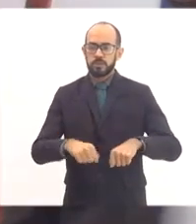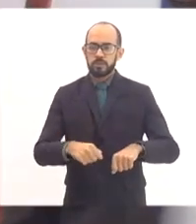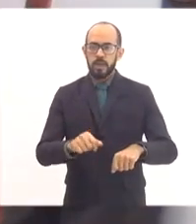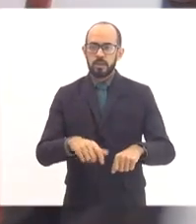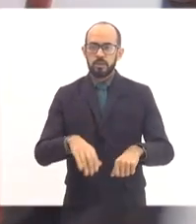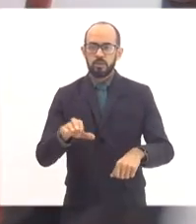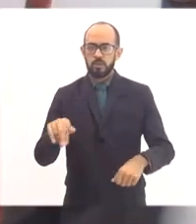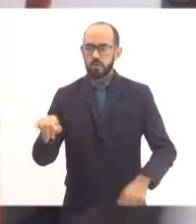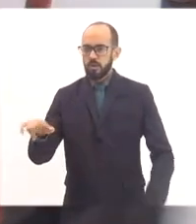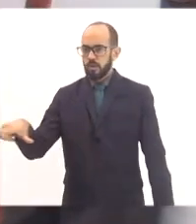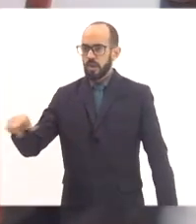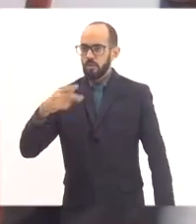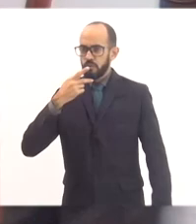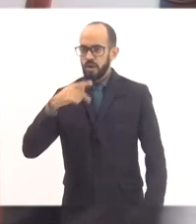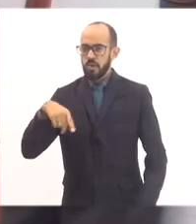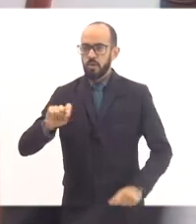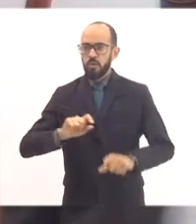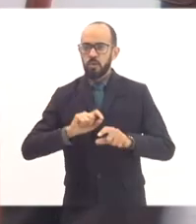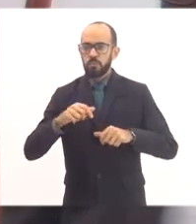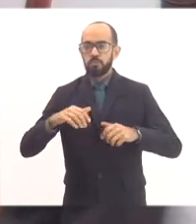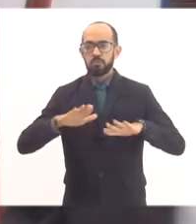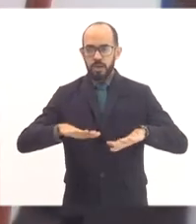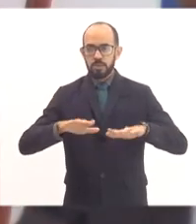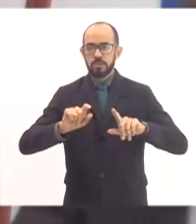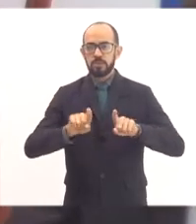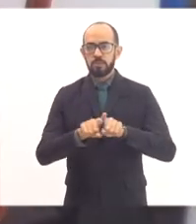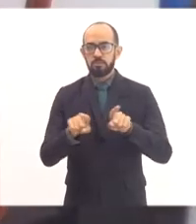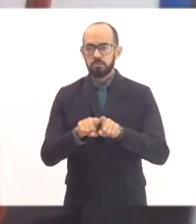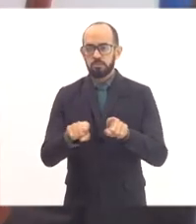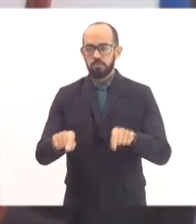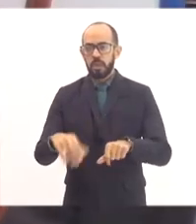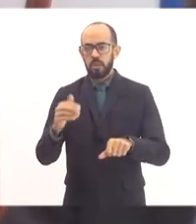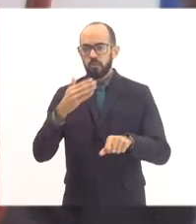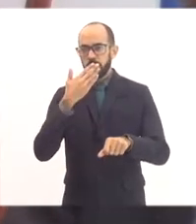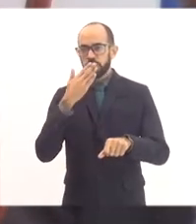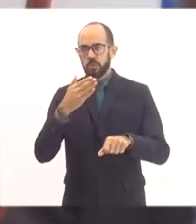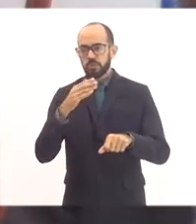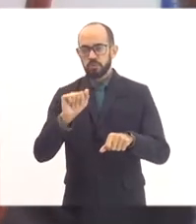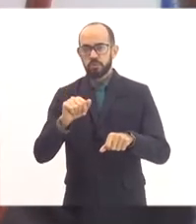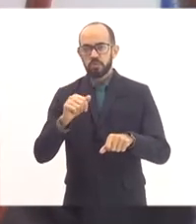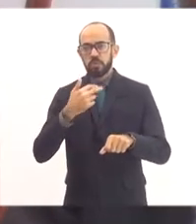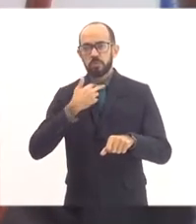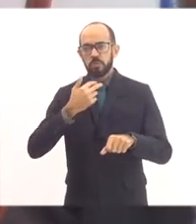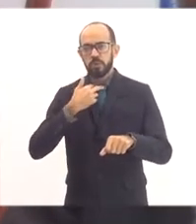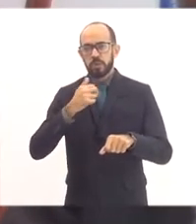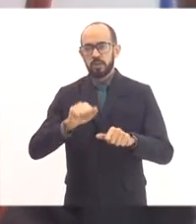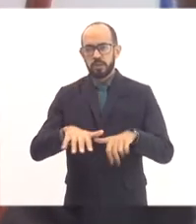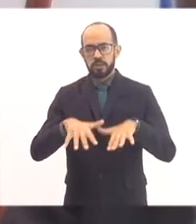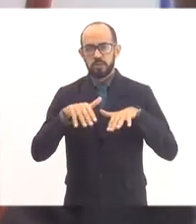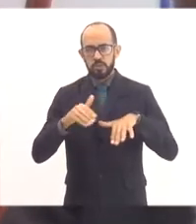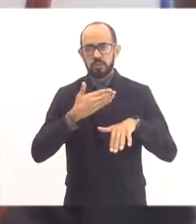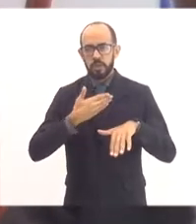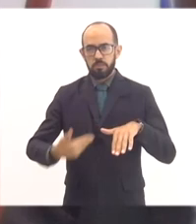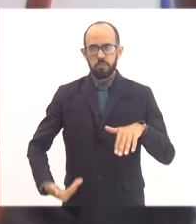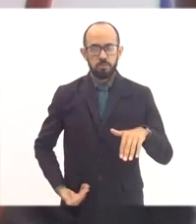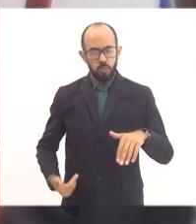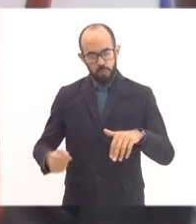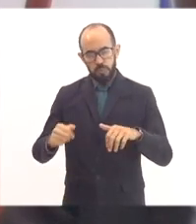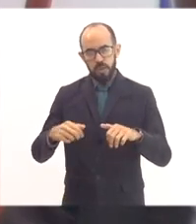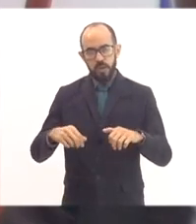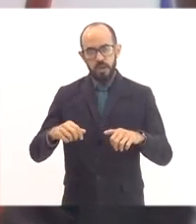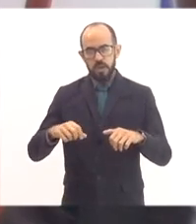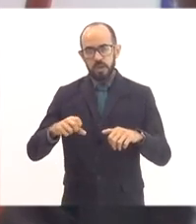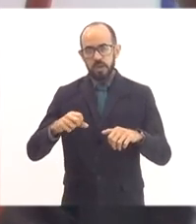Leandro, eu conversei com ele inúmeras vezes, mas fica aqui mais um apelo, não poderia deixar de passar essa audiência sem aqui externar essa